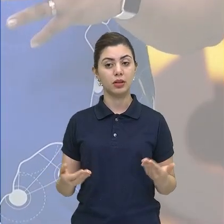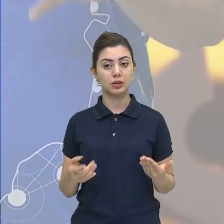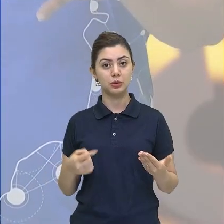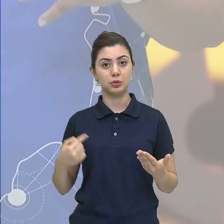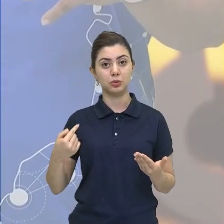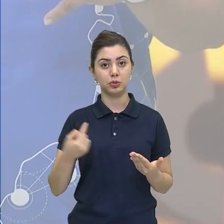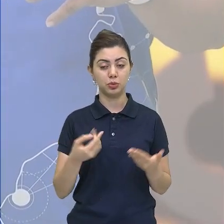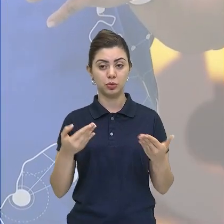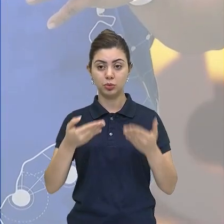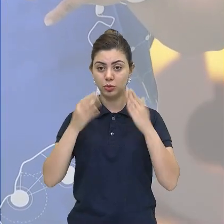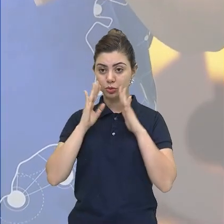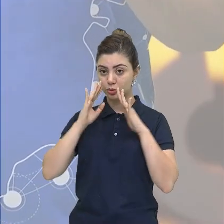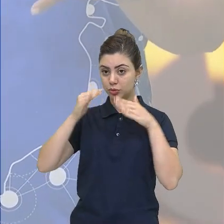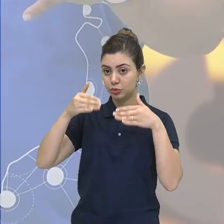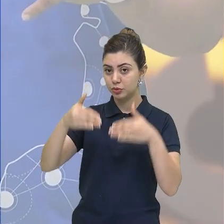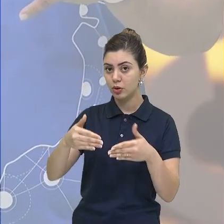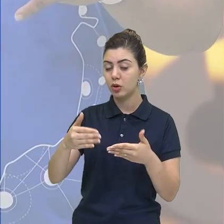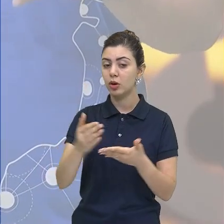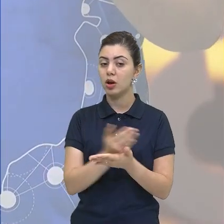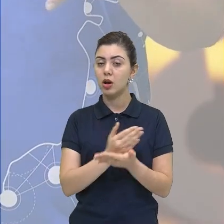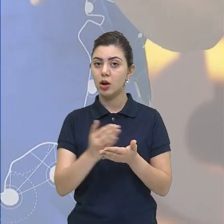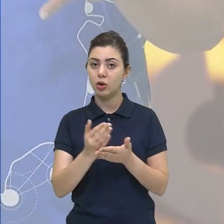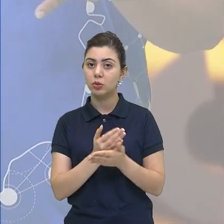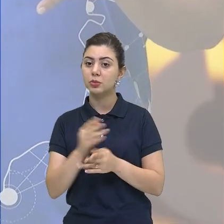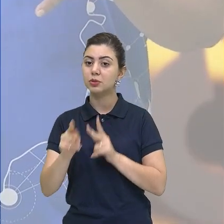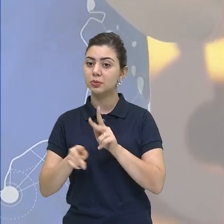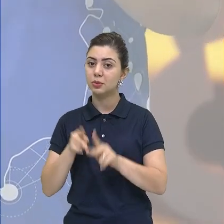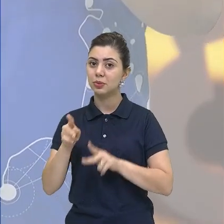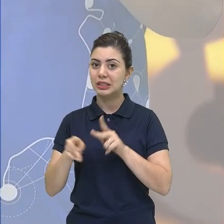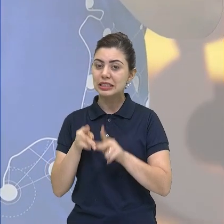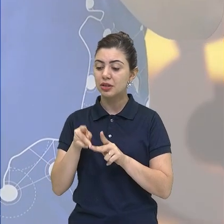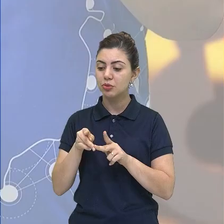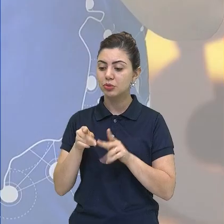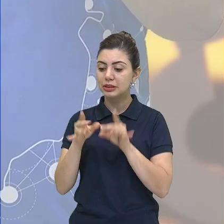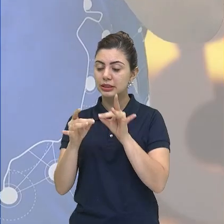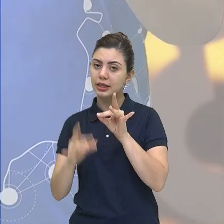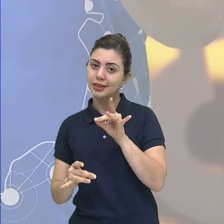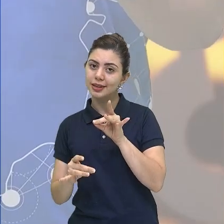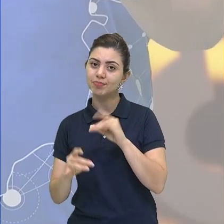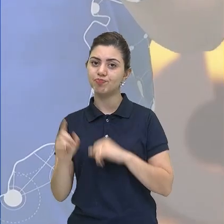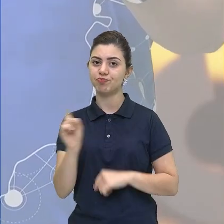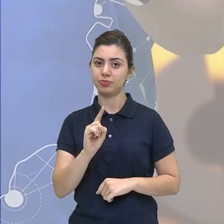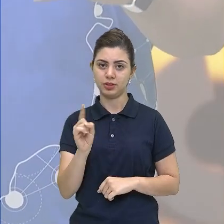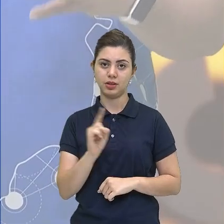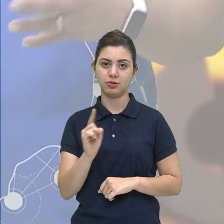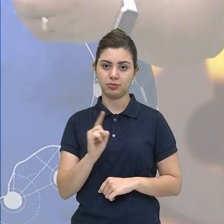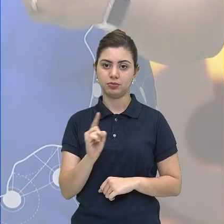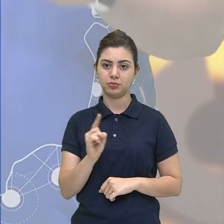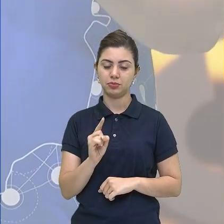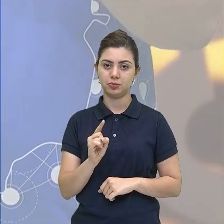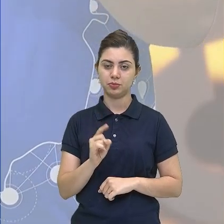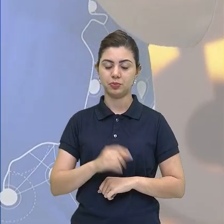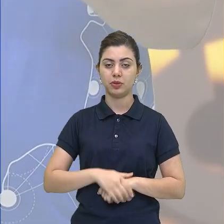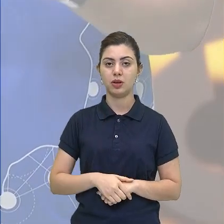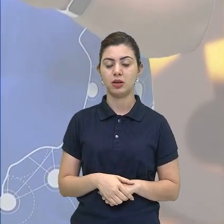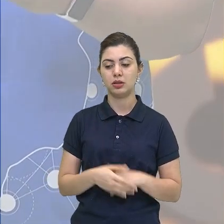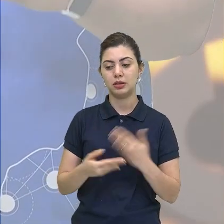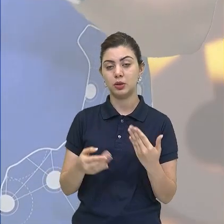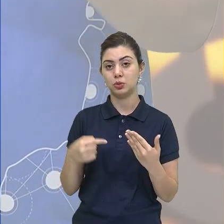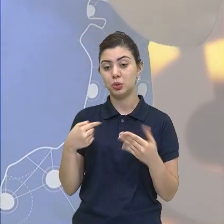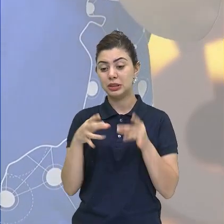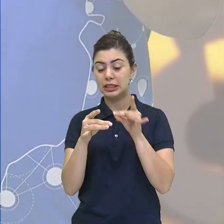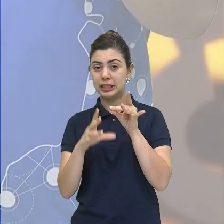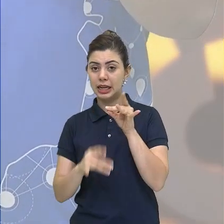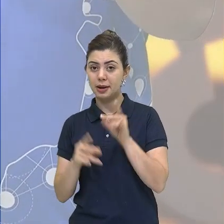dar enfoque especificamente em algumas civilizações? Não. Nós não vamos falar especificamente de nenhum povo em